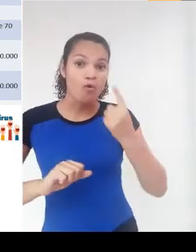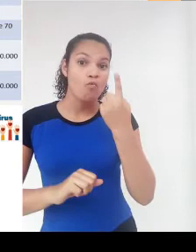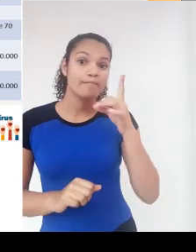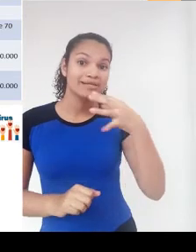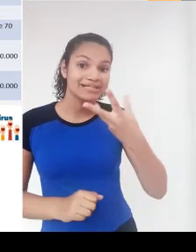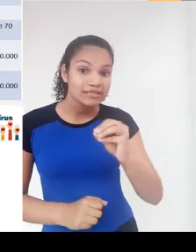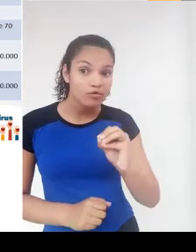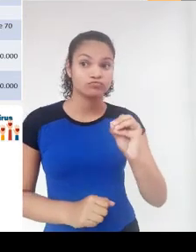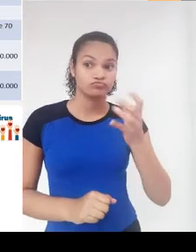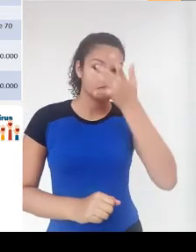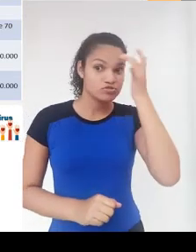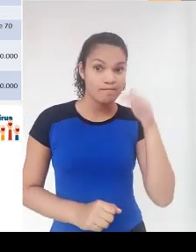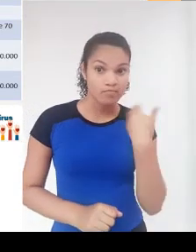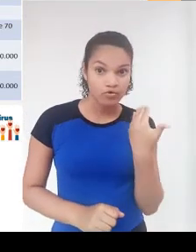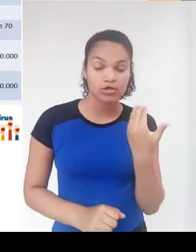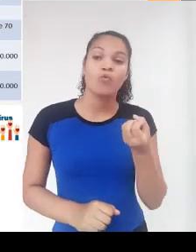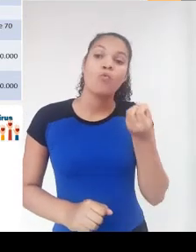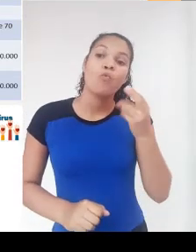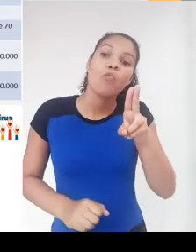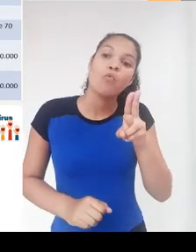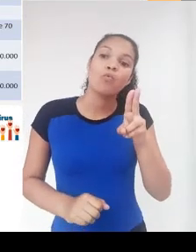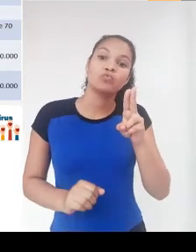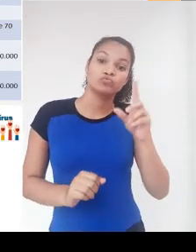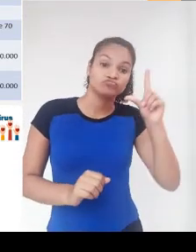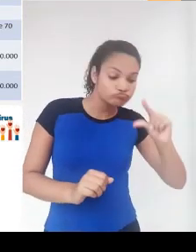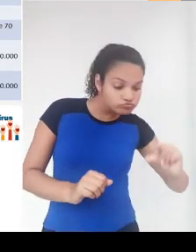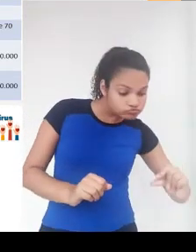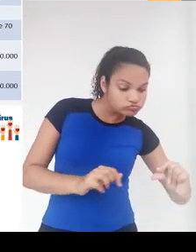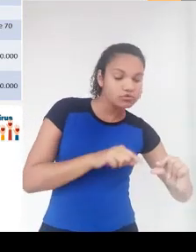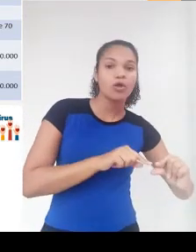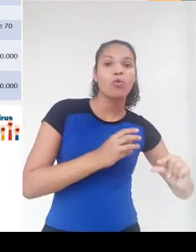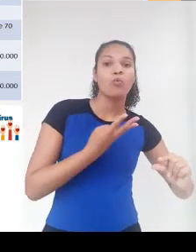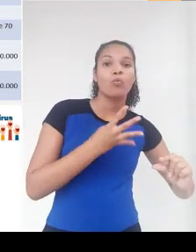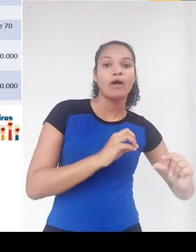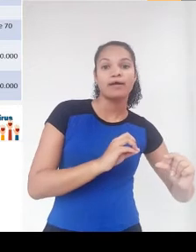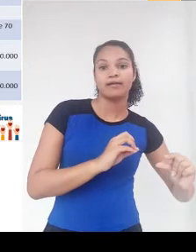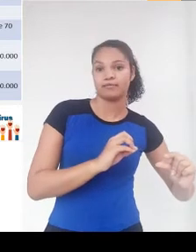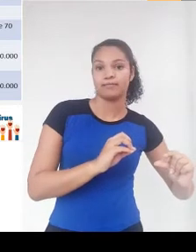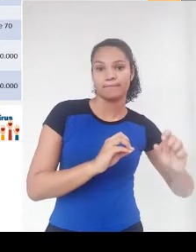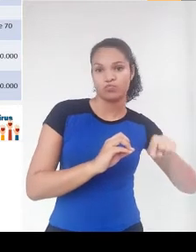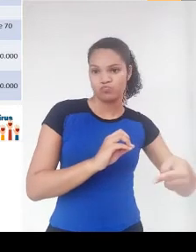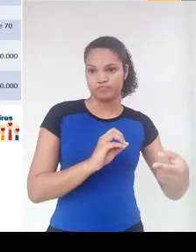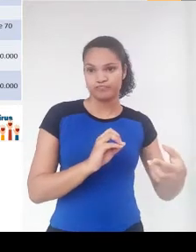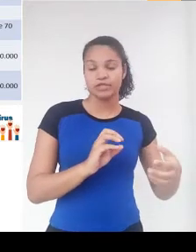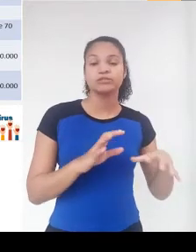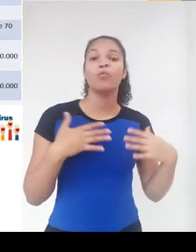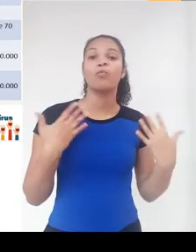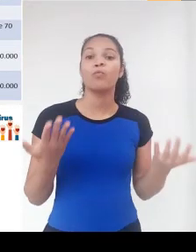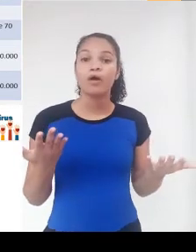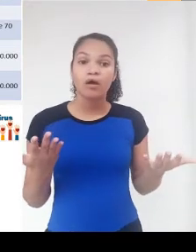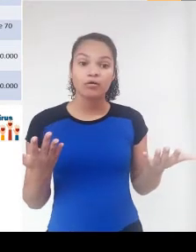ou mais, ou no melhor cenário, 44 mil. Então, uma discussão interessante é quais medidas devem